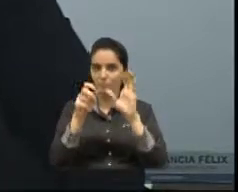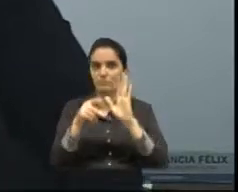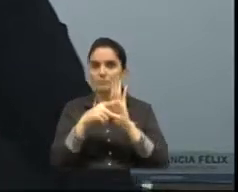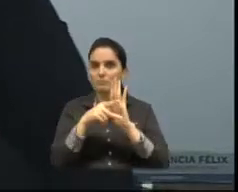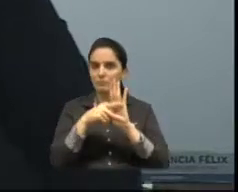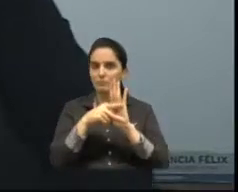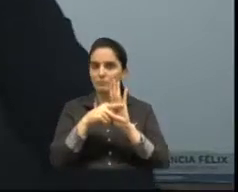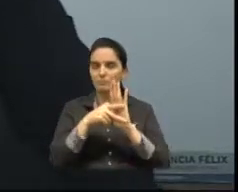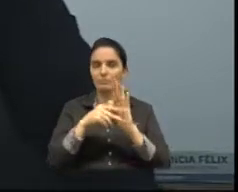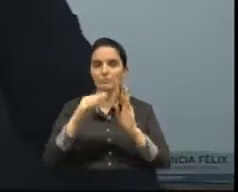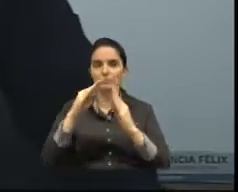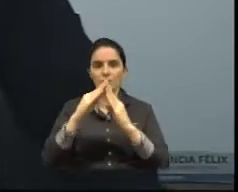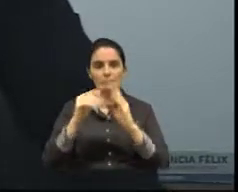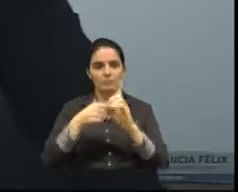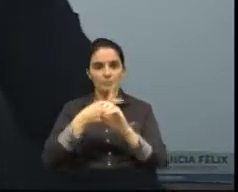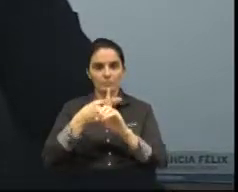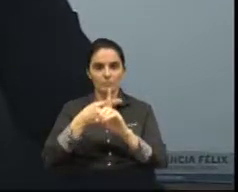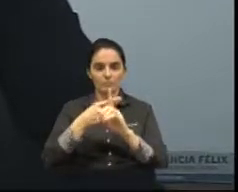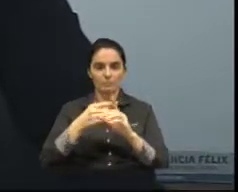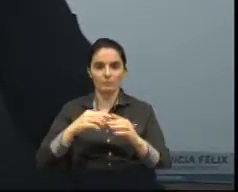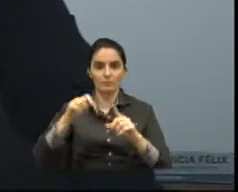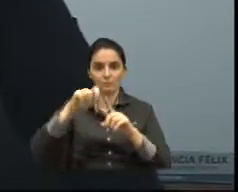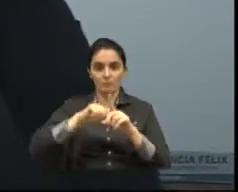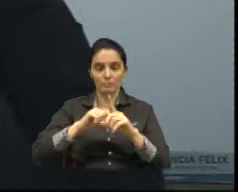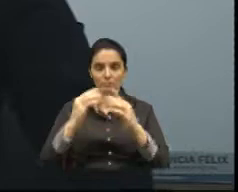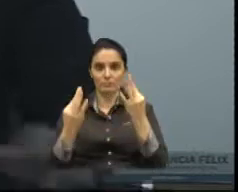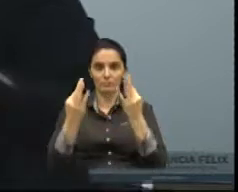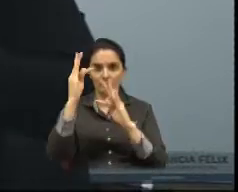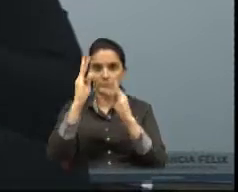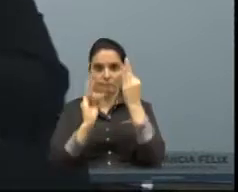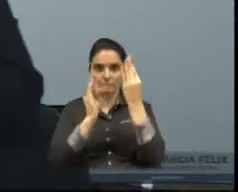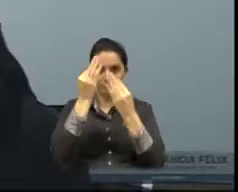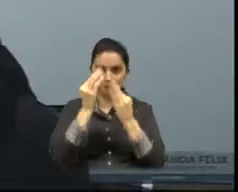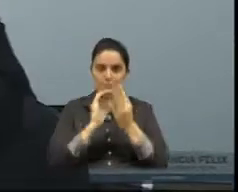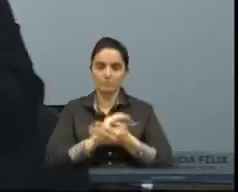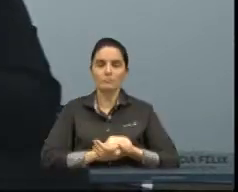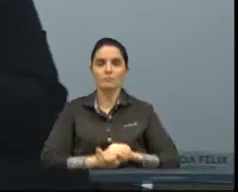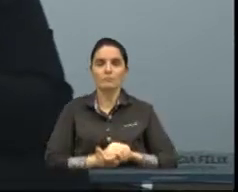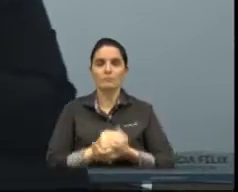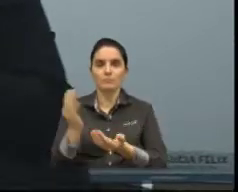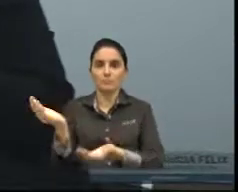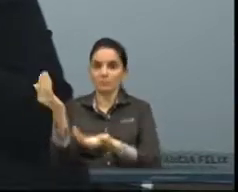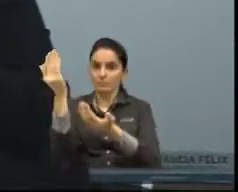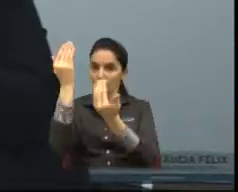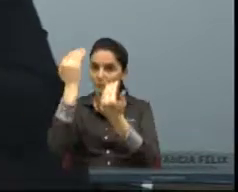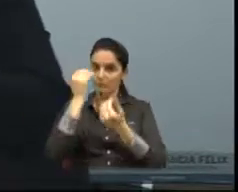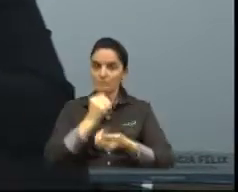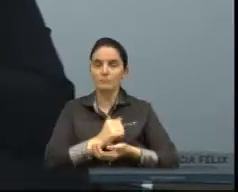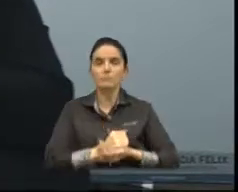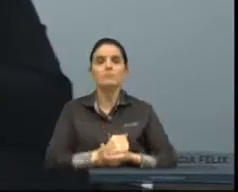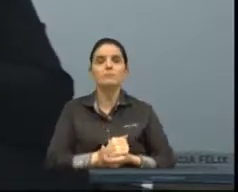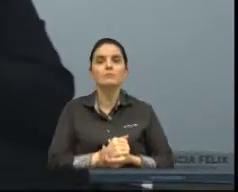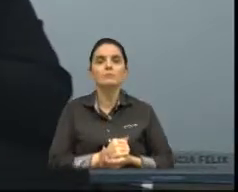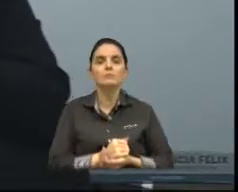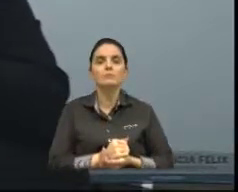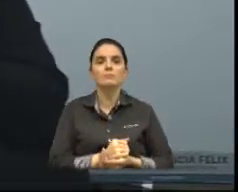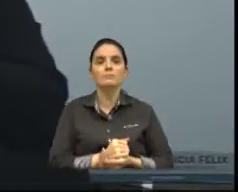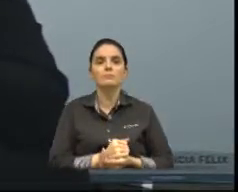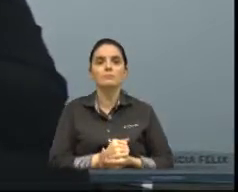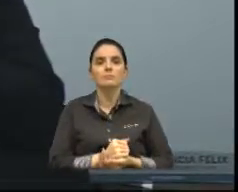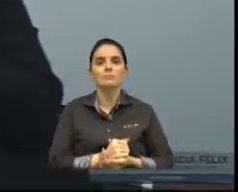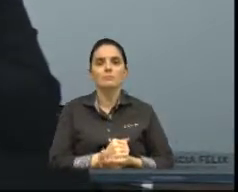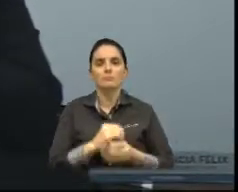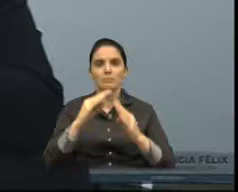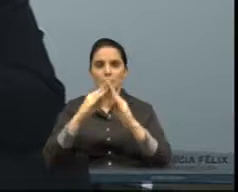Em fevereiro, né, como é tradicionalmente promovido pela Igreja Evangélica Quadrangular,